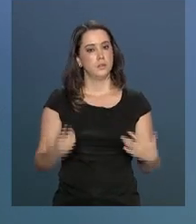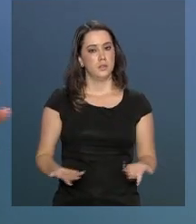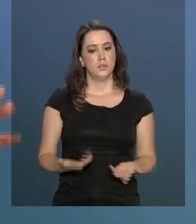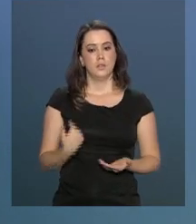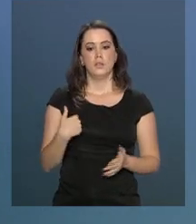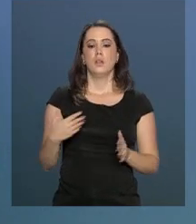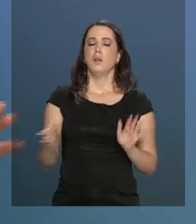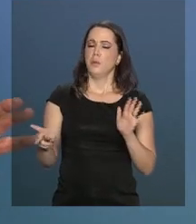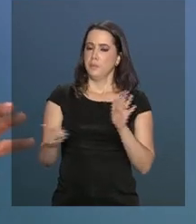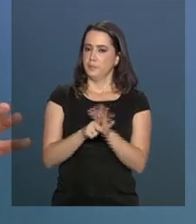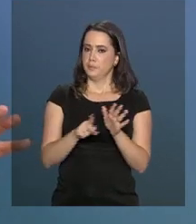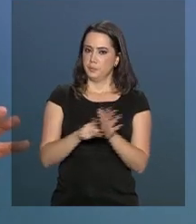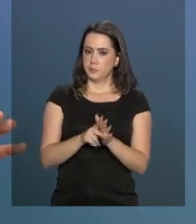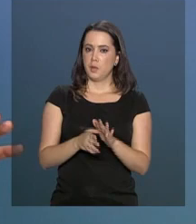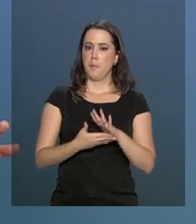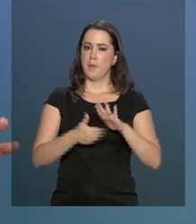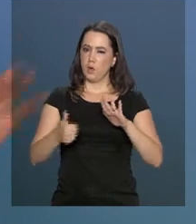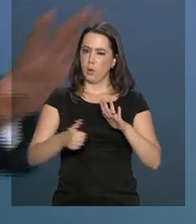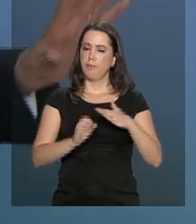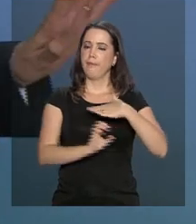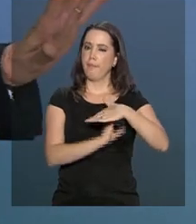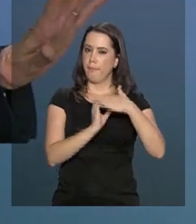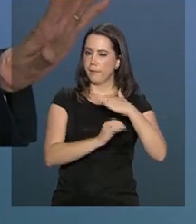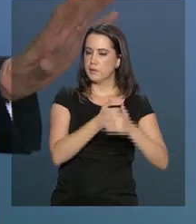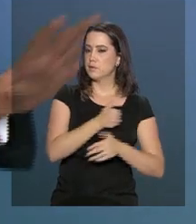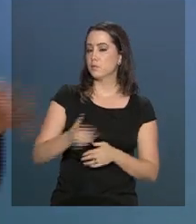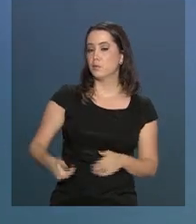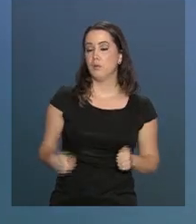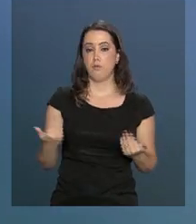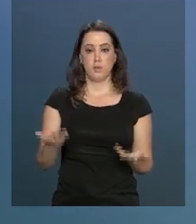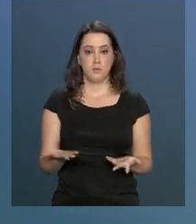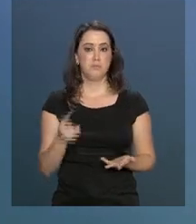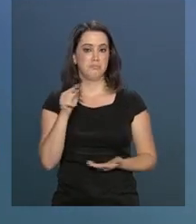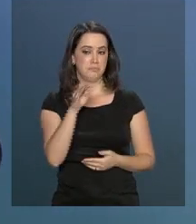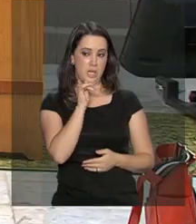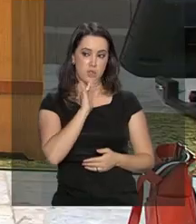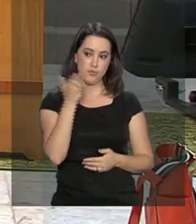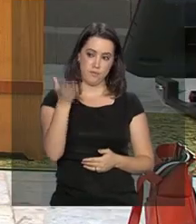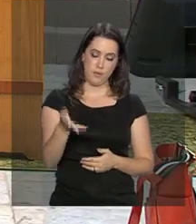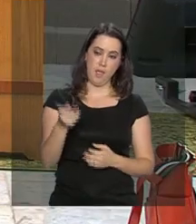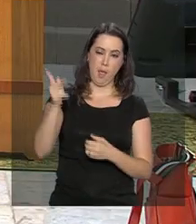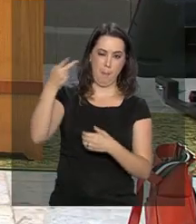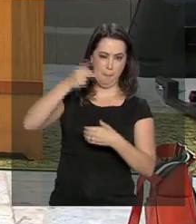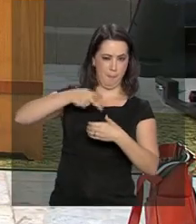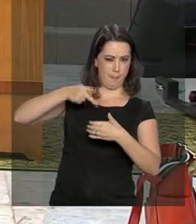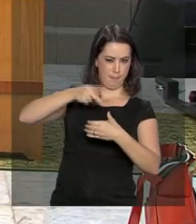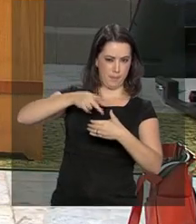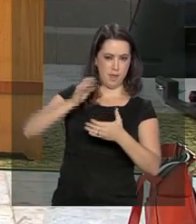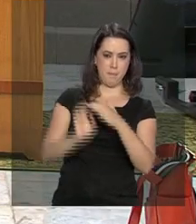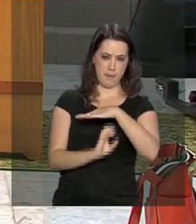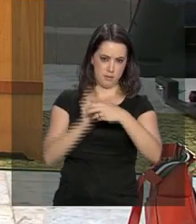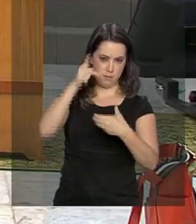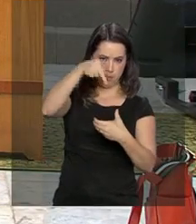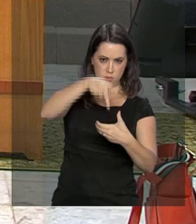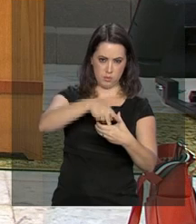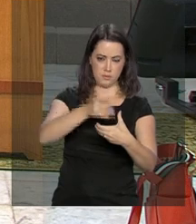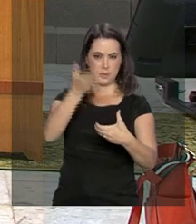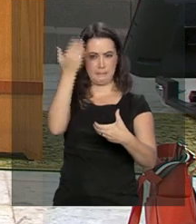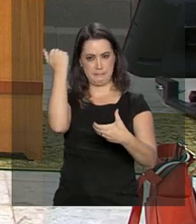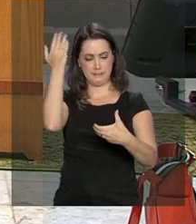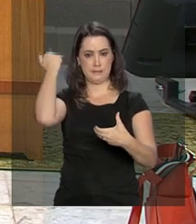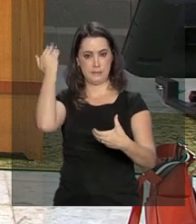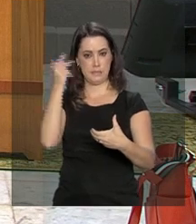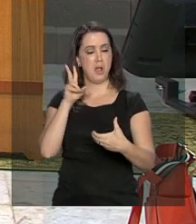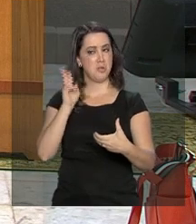a própria recuperação das estatais comemos a própria petrobrás há muito tempo atrás começou o que sempre foi uma empresa